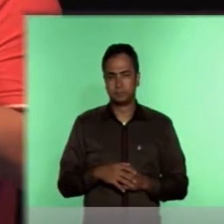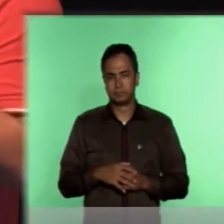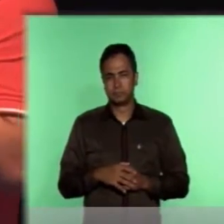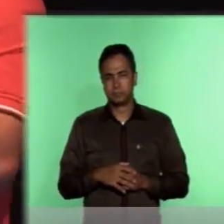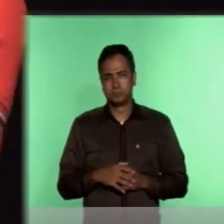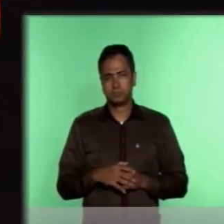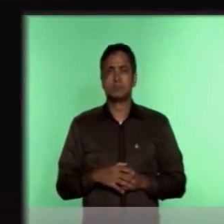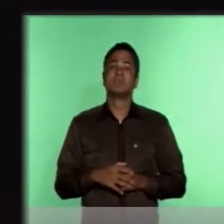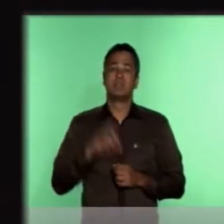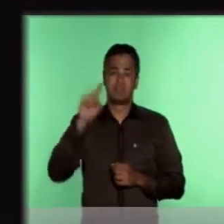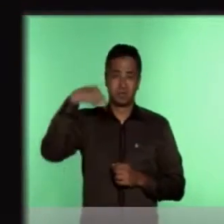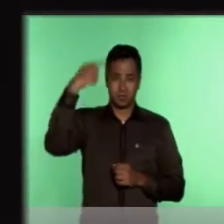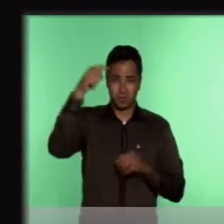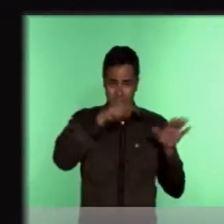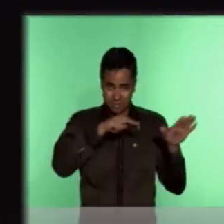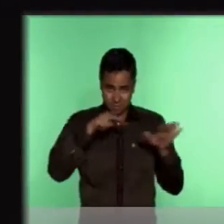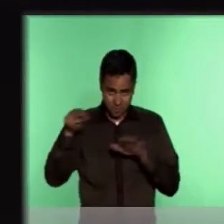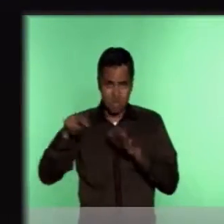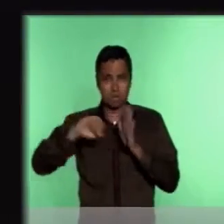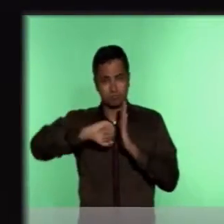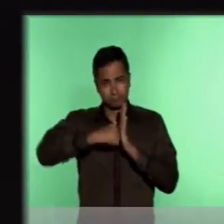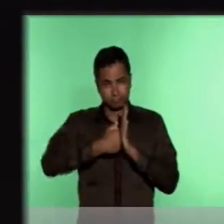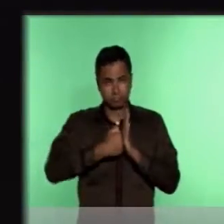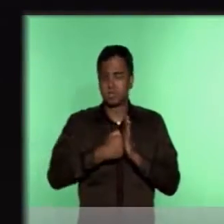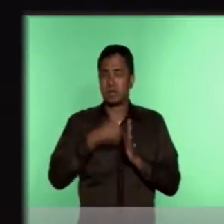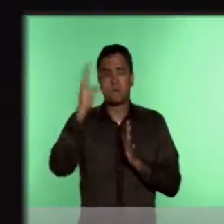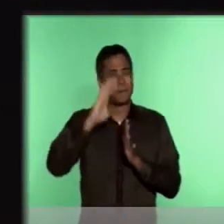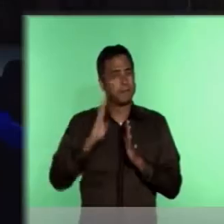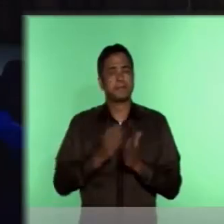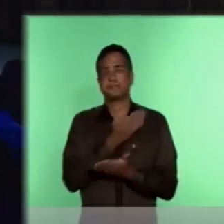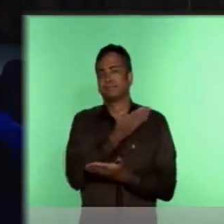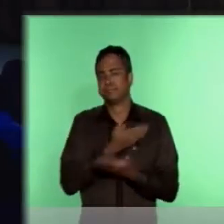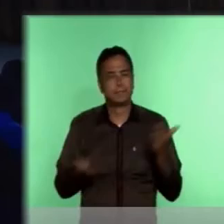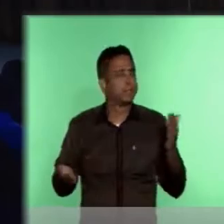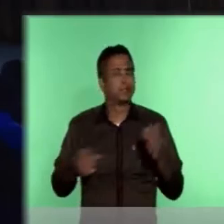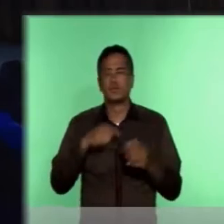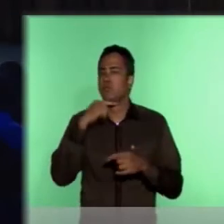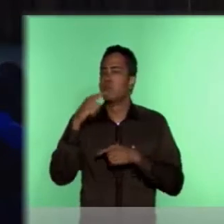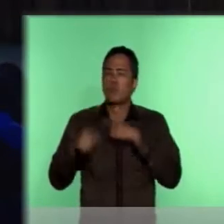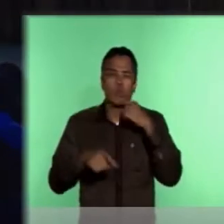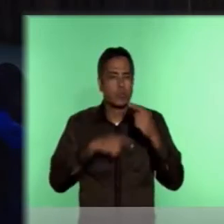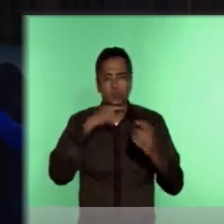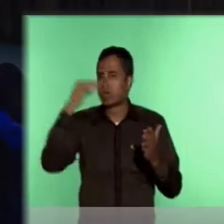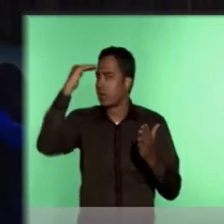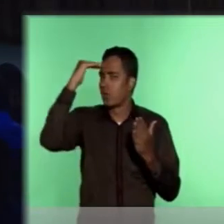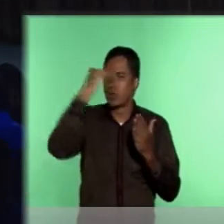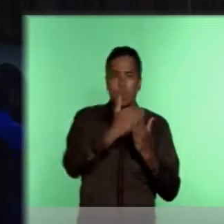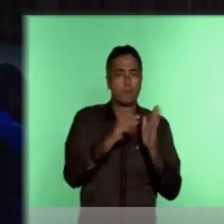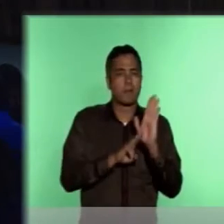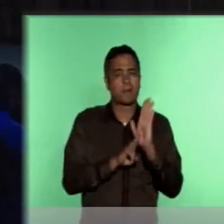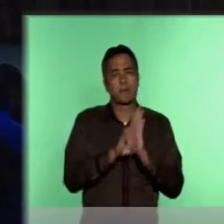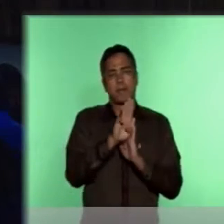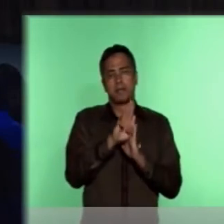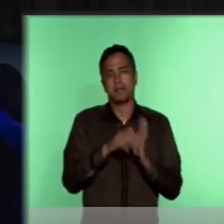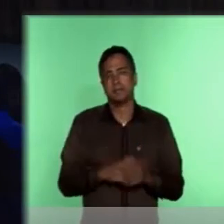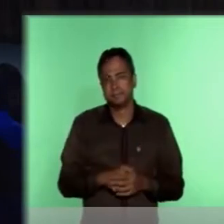meta e continua convivendo com o absurdo dado de 14 milhões de cidadãos brasileiros que